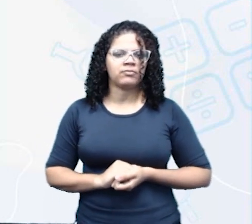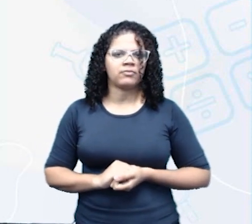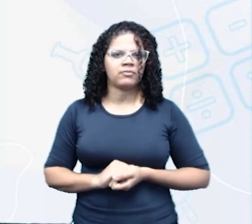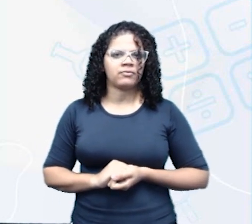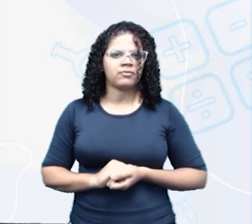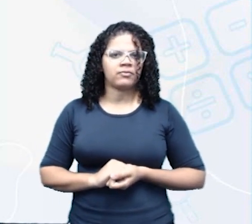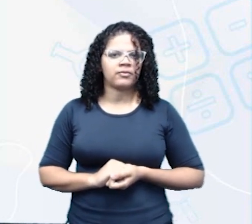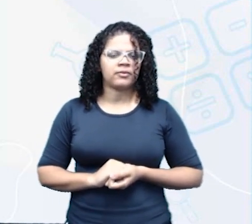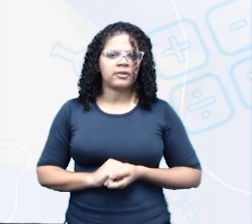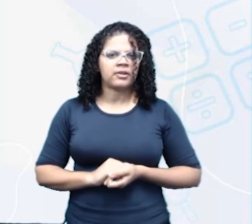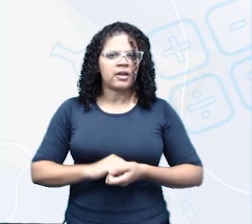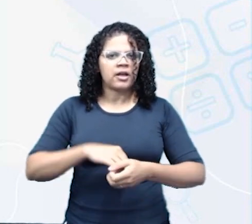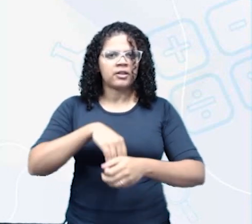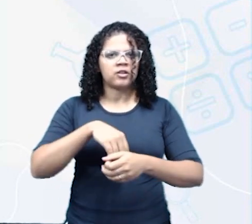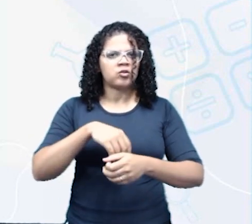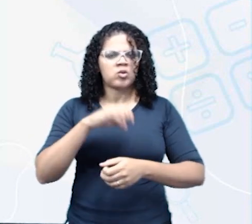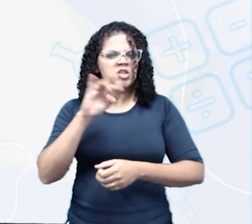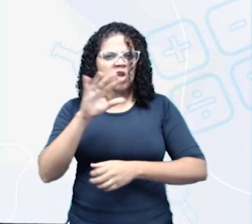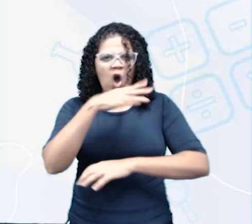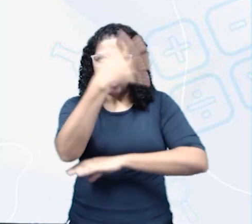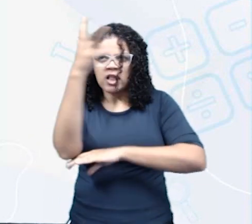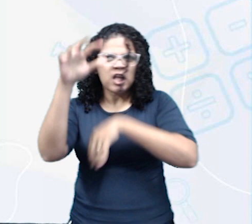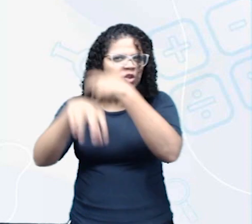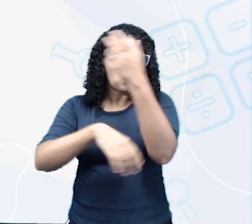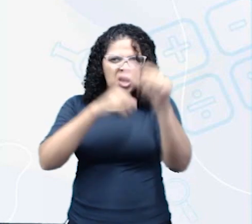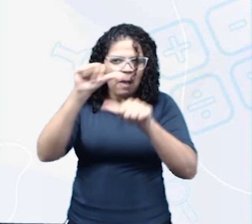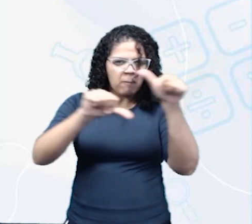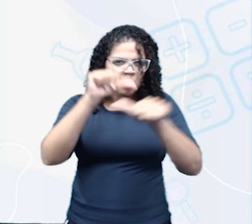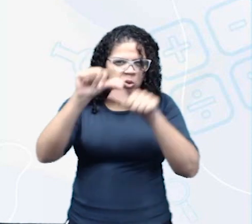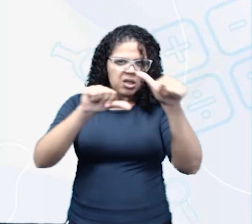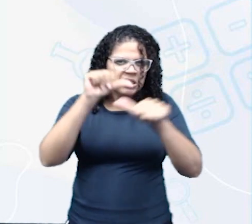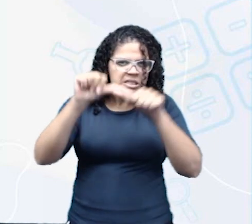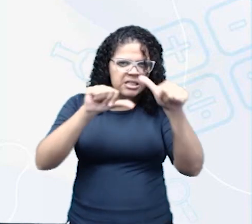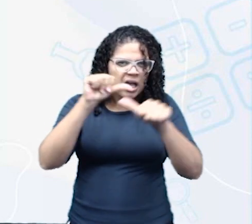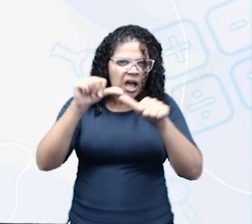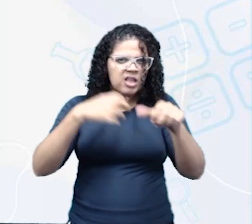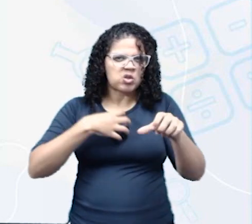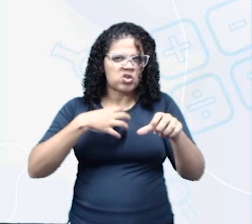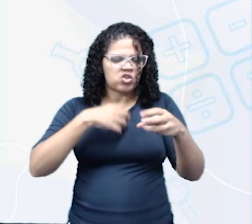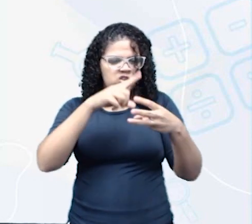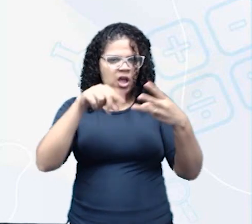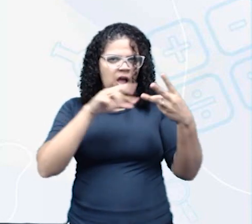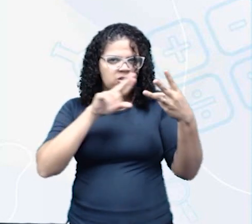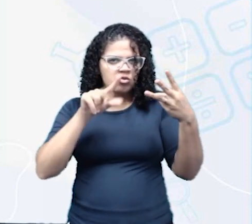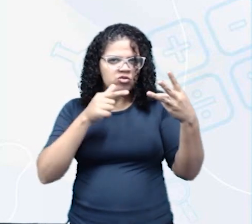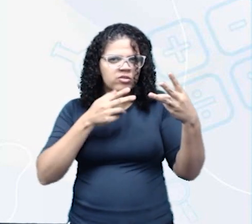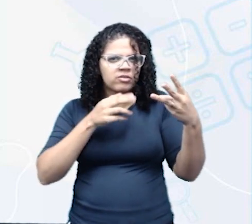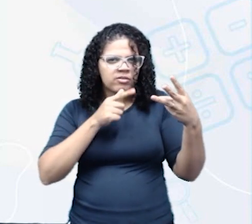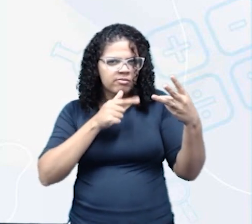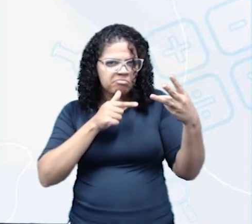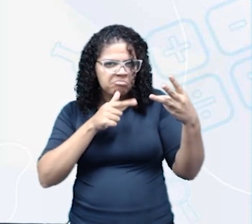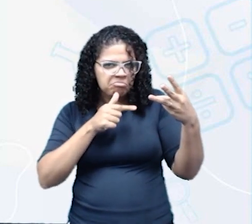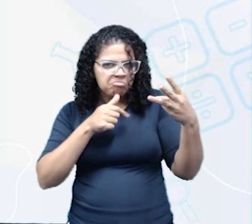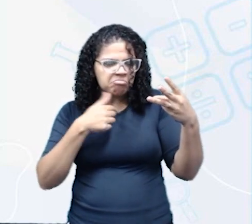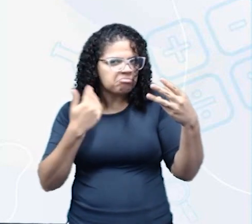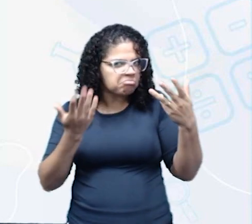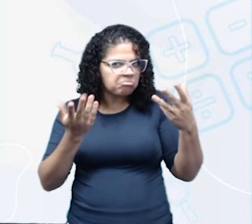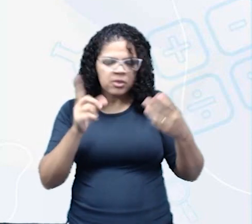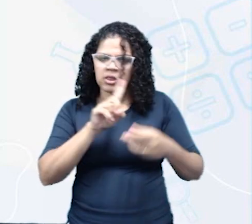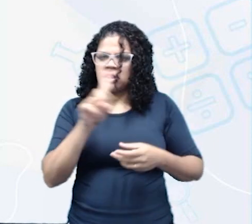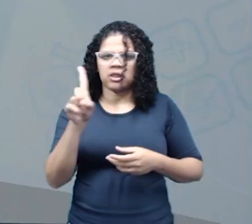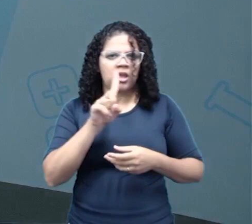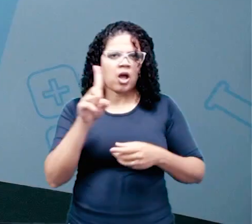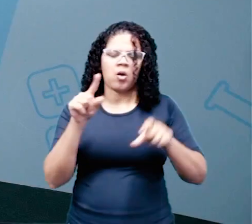não é só na natureza que acontecem as mudanças de estado físico, certo? Elas também estão presentes no nosso dia a